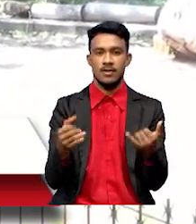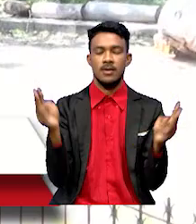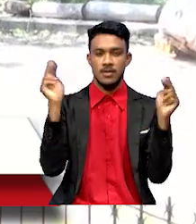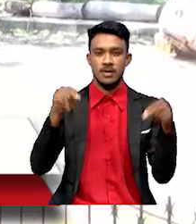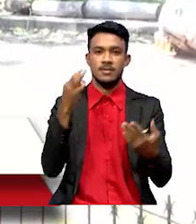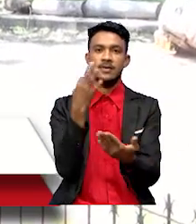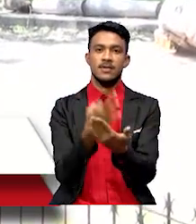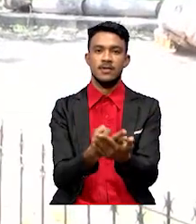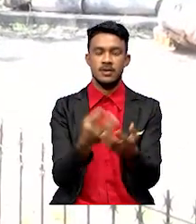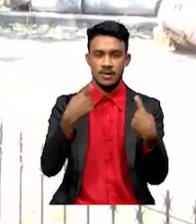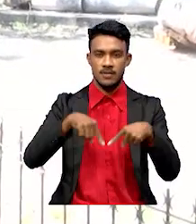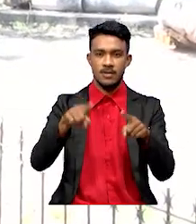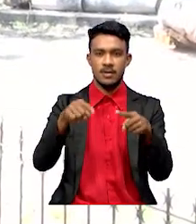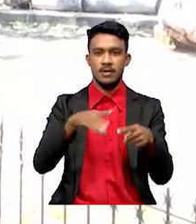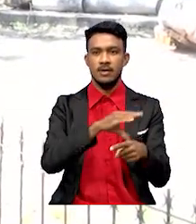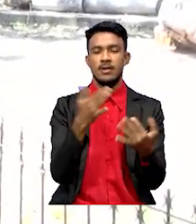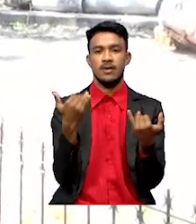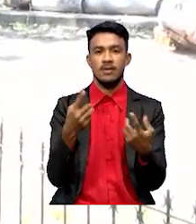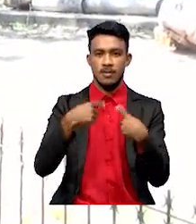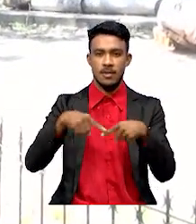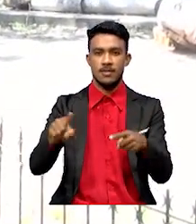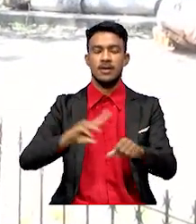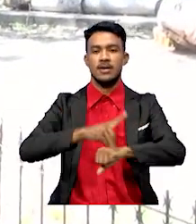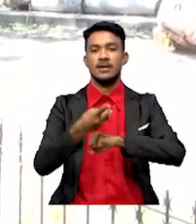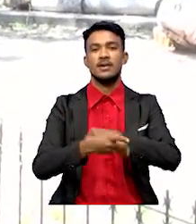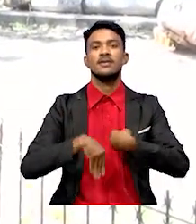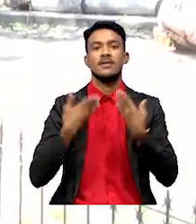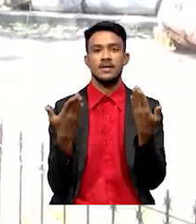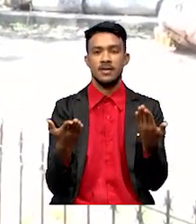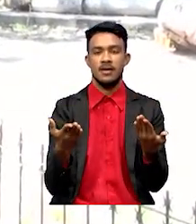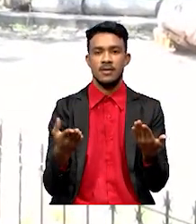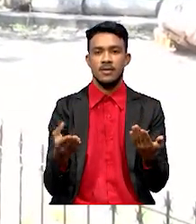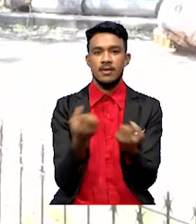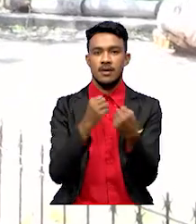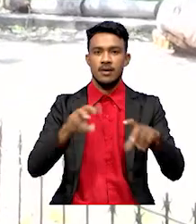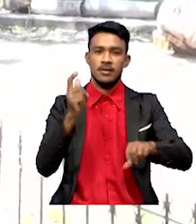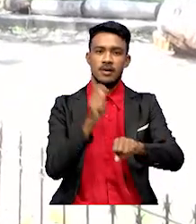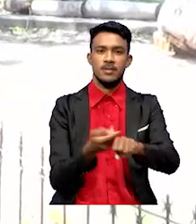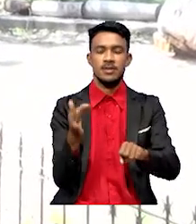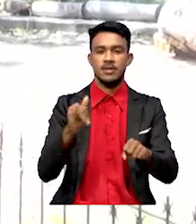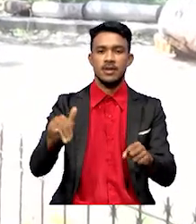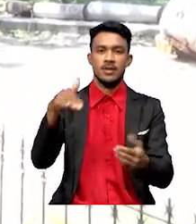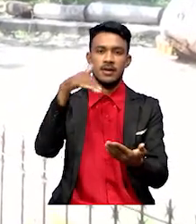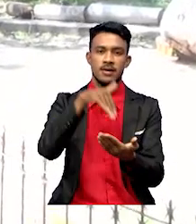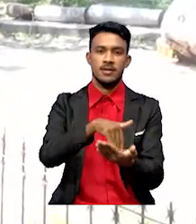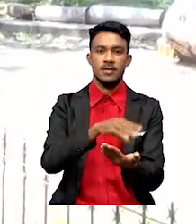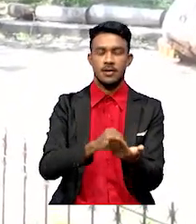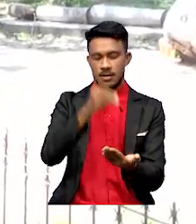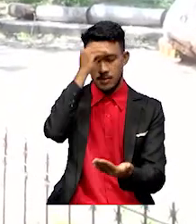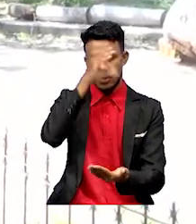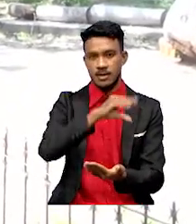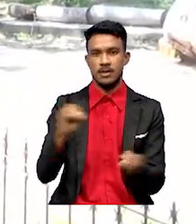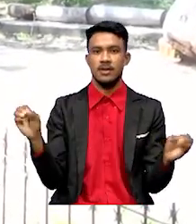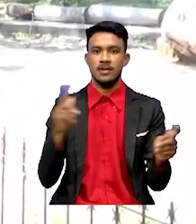osan viajem agora se va mak desastre ruma tan insa pues la con tempo se va ser no estudo balu ba transporte la